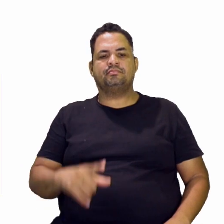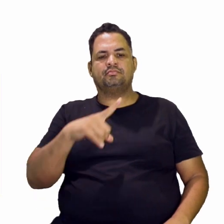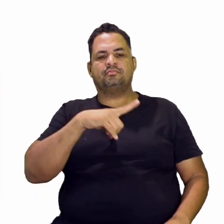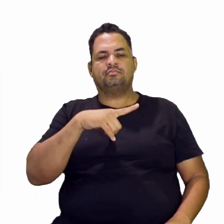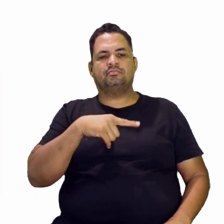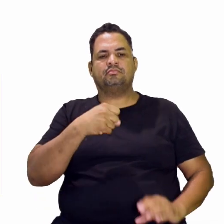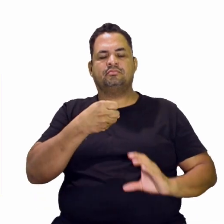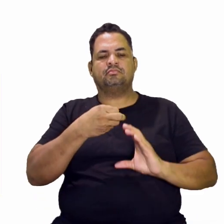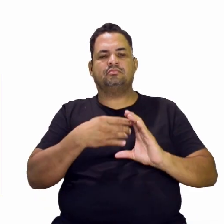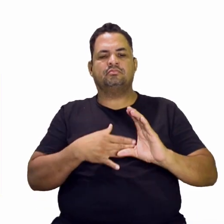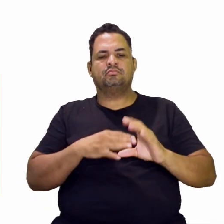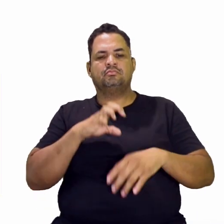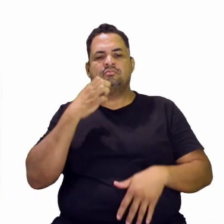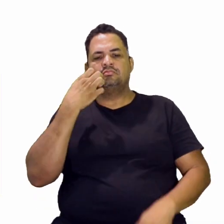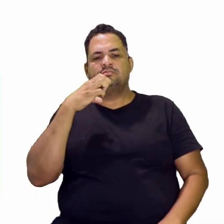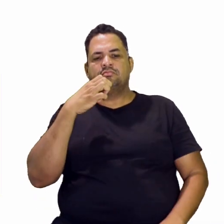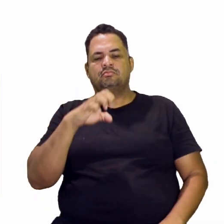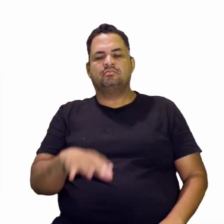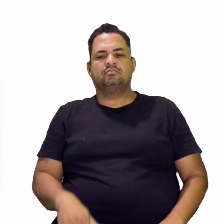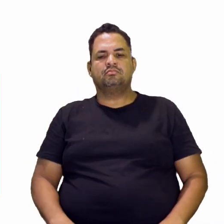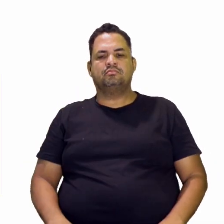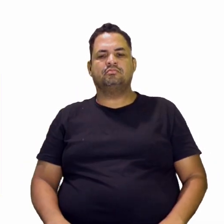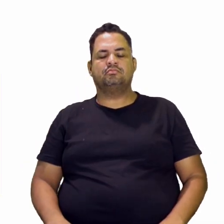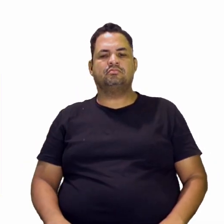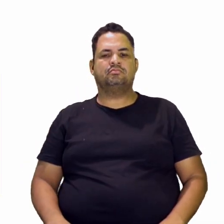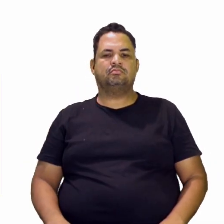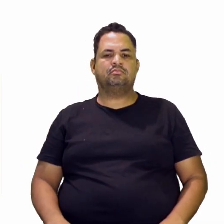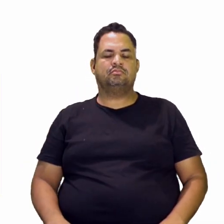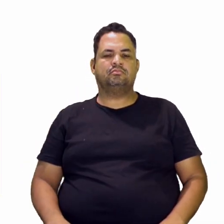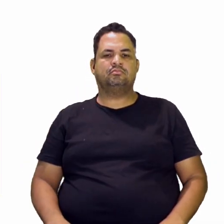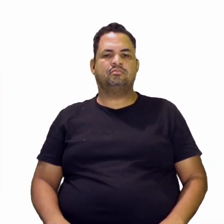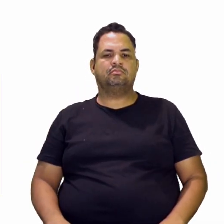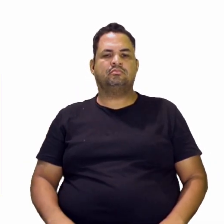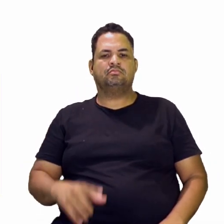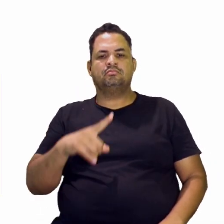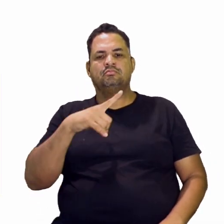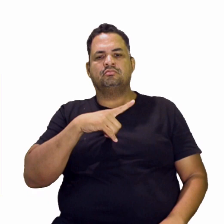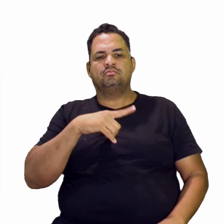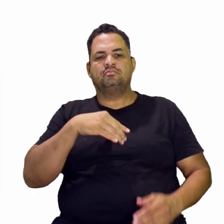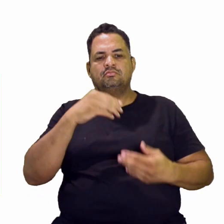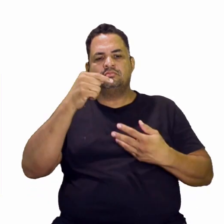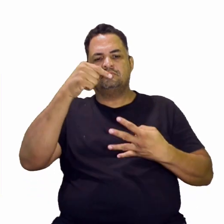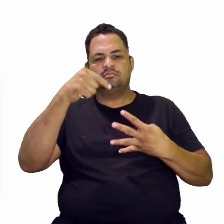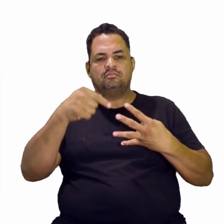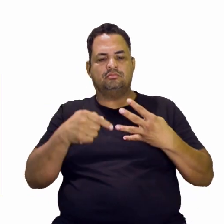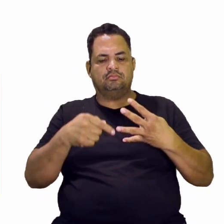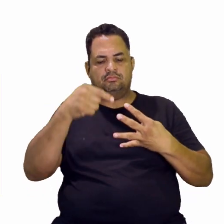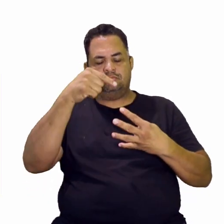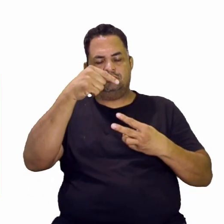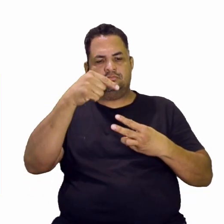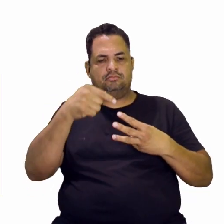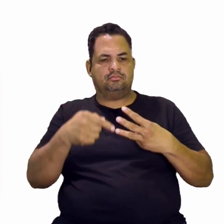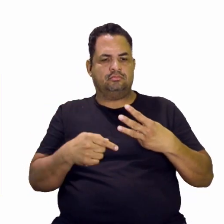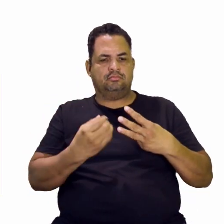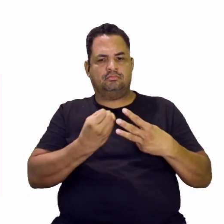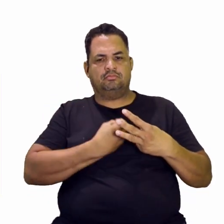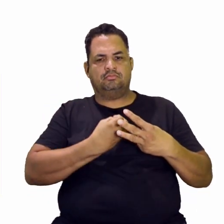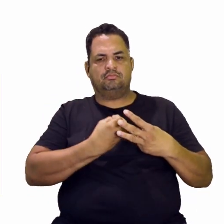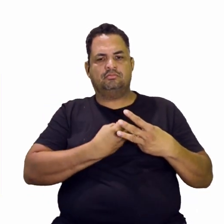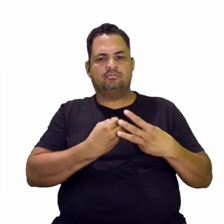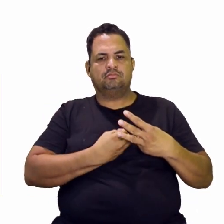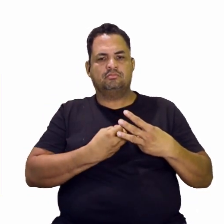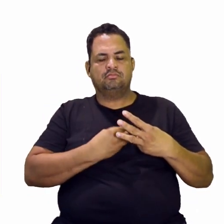essa função energética, tá bom? E a gente tem uma classificação quanto ao número